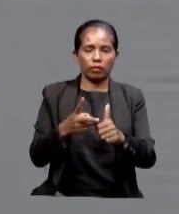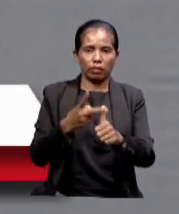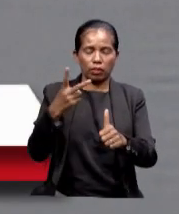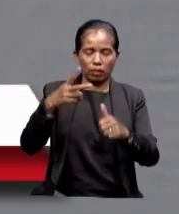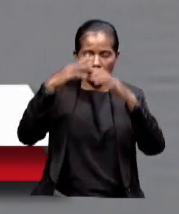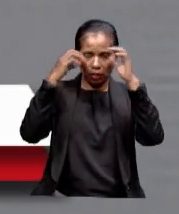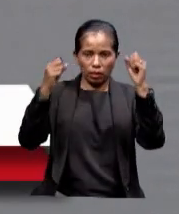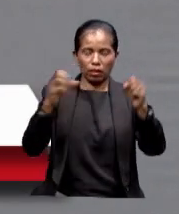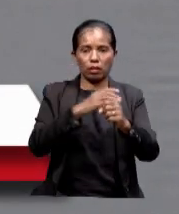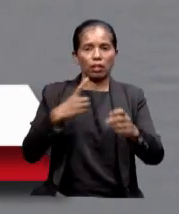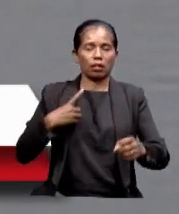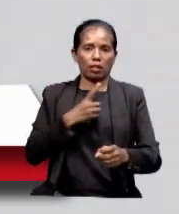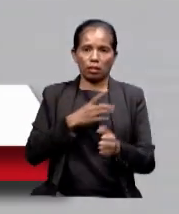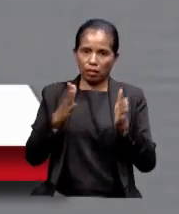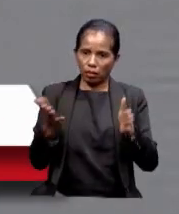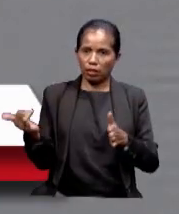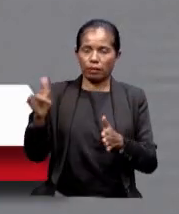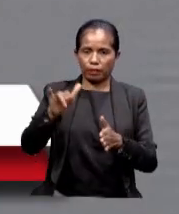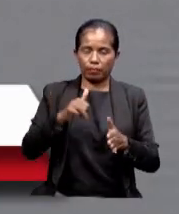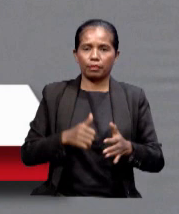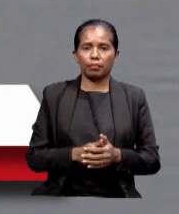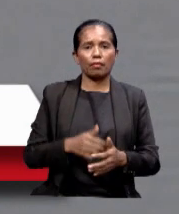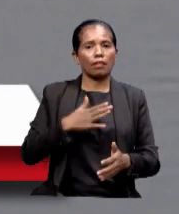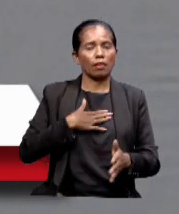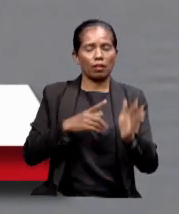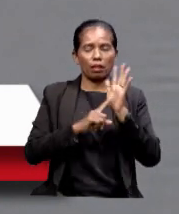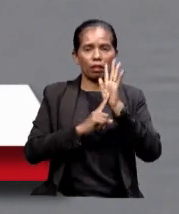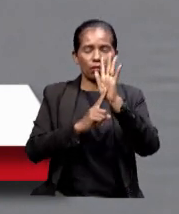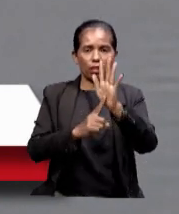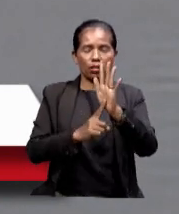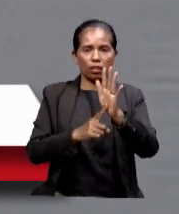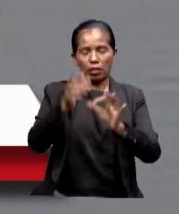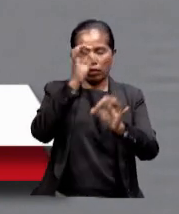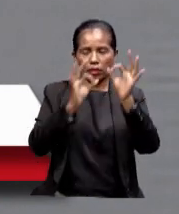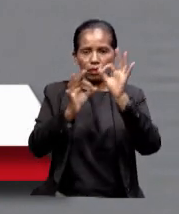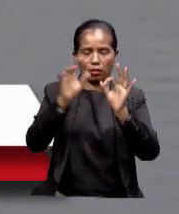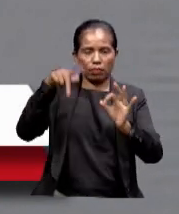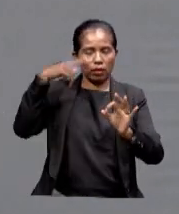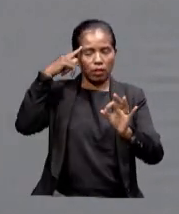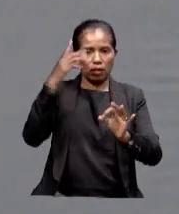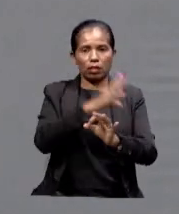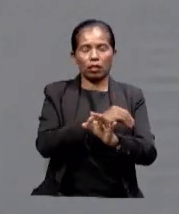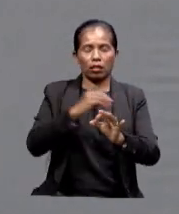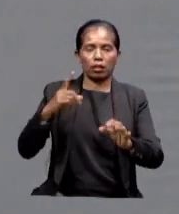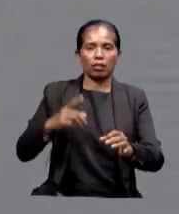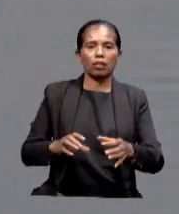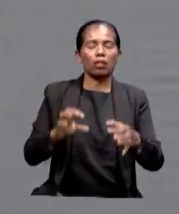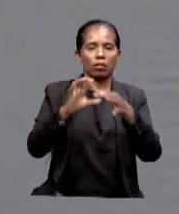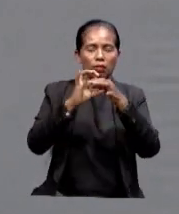deputada no distinto deputado Sira. A União Apreciação Macas Tebes, a confiança política no órgão soberano de